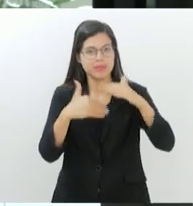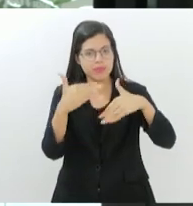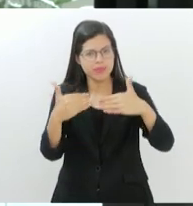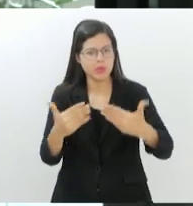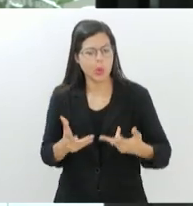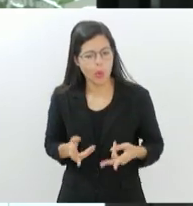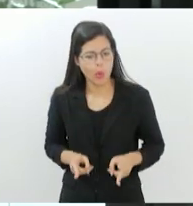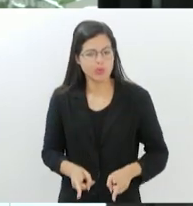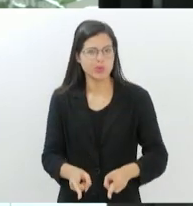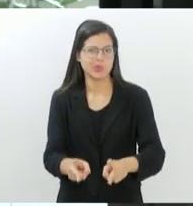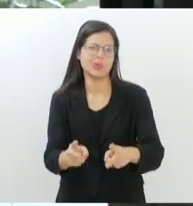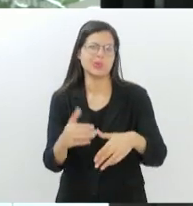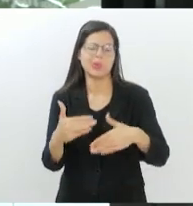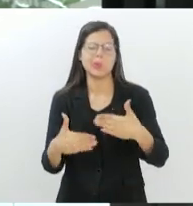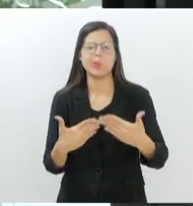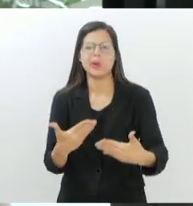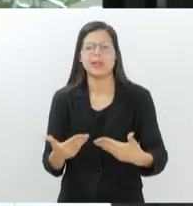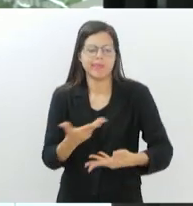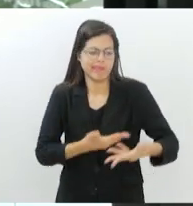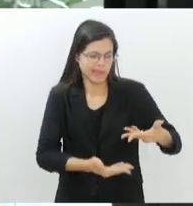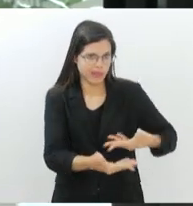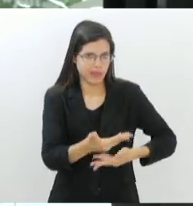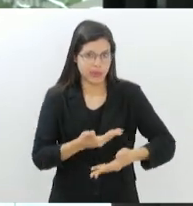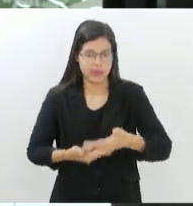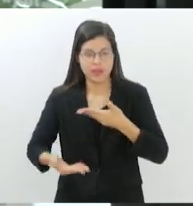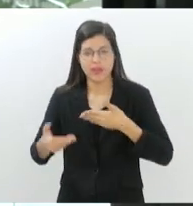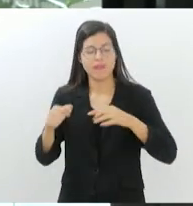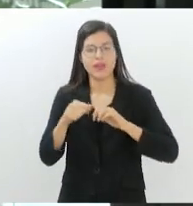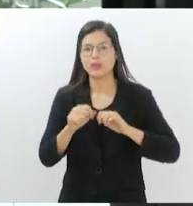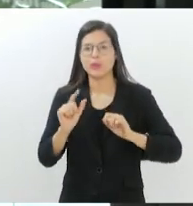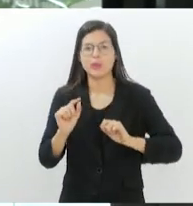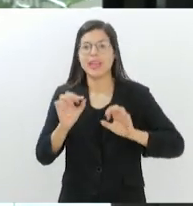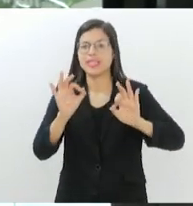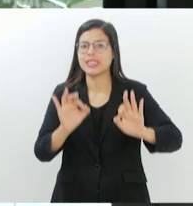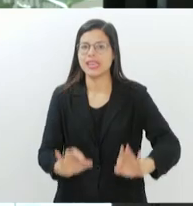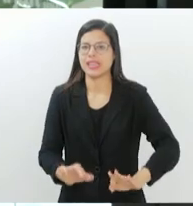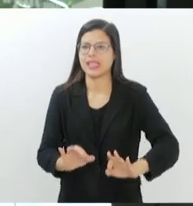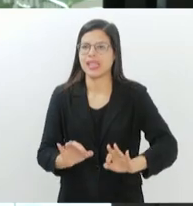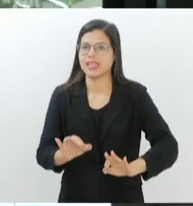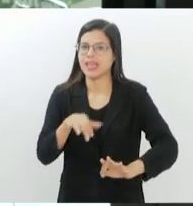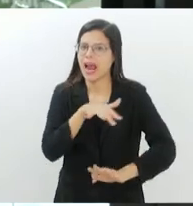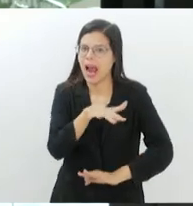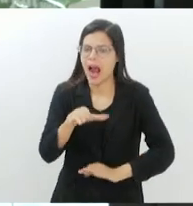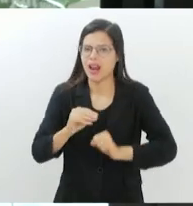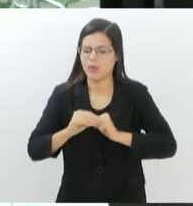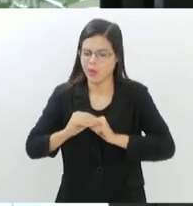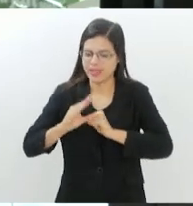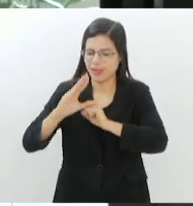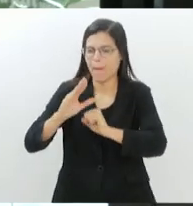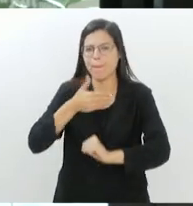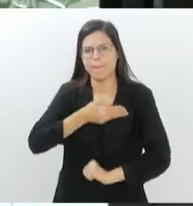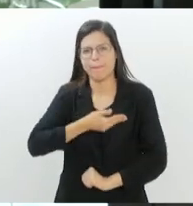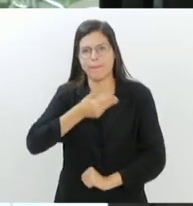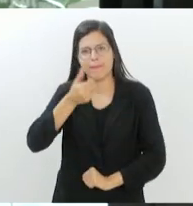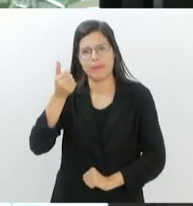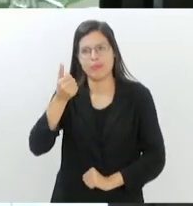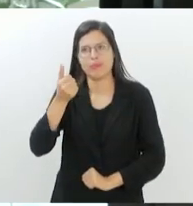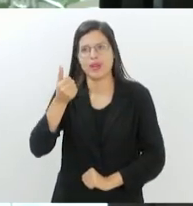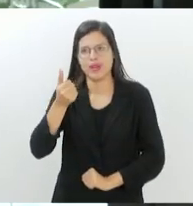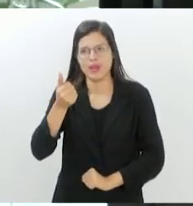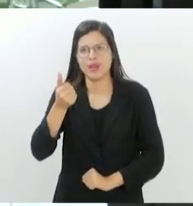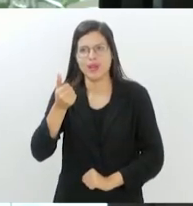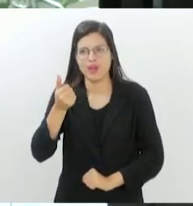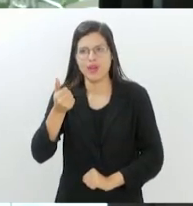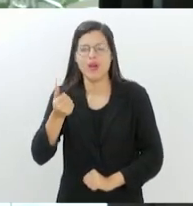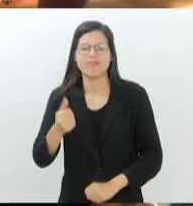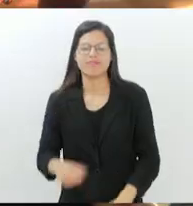contínuo de trocas que vão fazer com certeza que o nosso cenário de conhecimento seja melhor para os novos índices